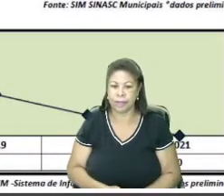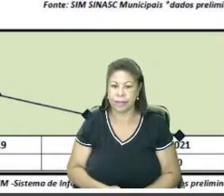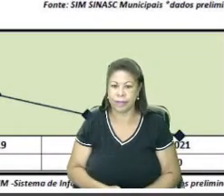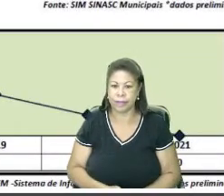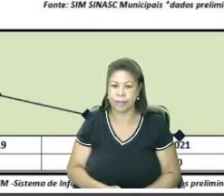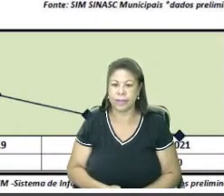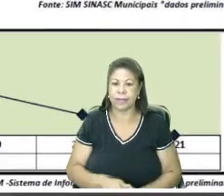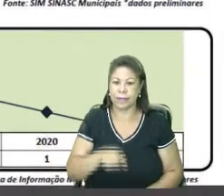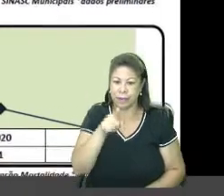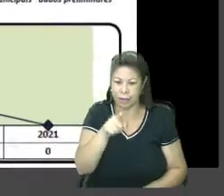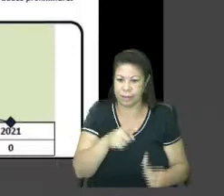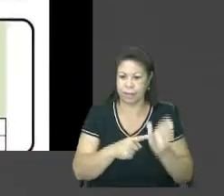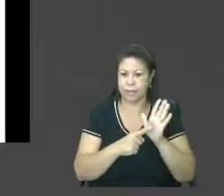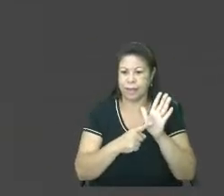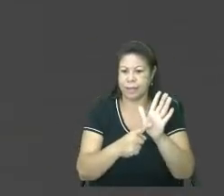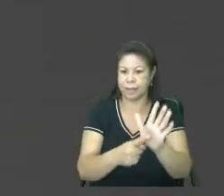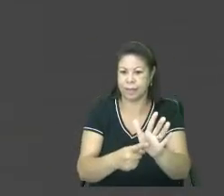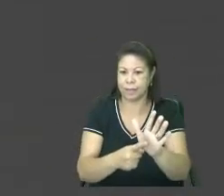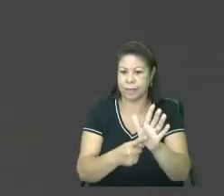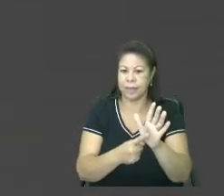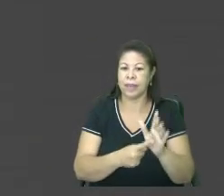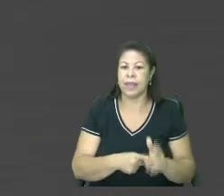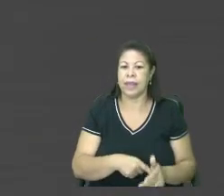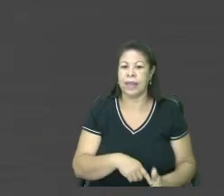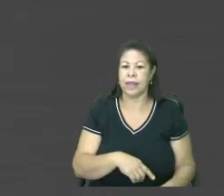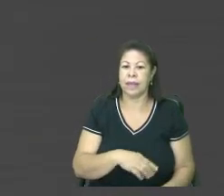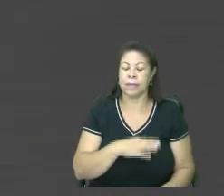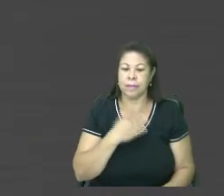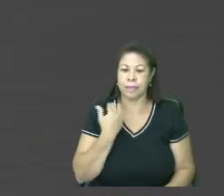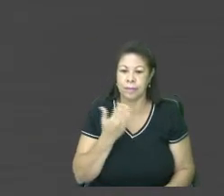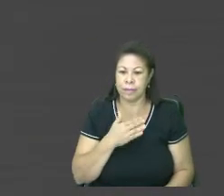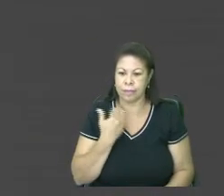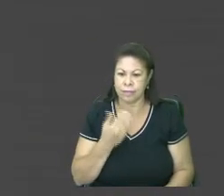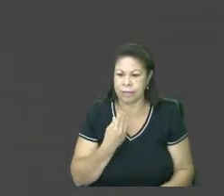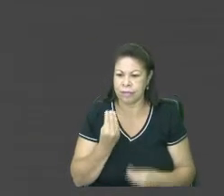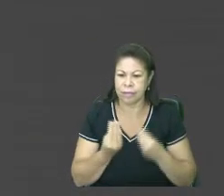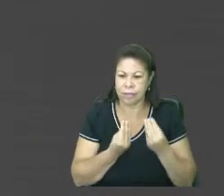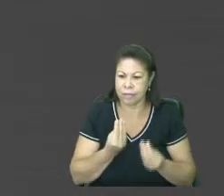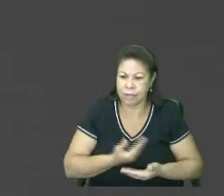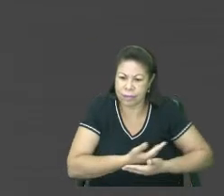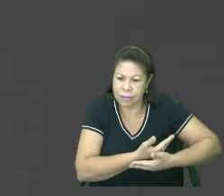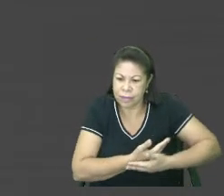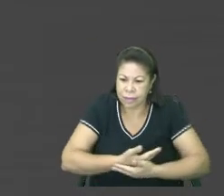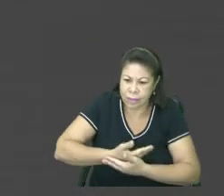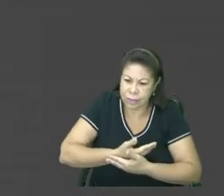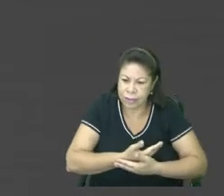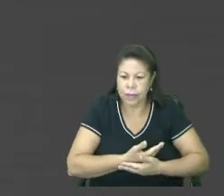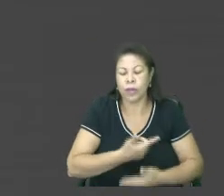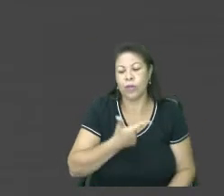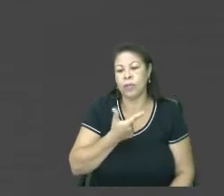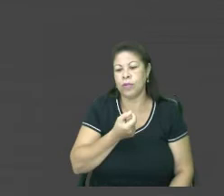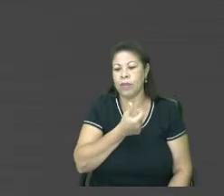Nessa tela, o coeficiente de mortalidade infantil. No ano de 2021, a gente tem